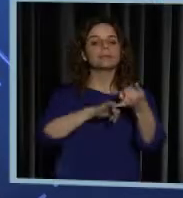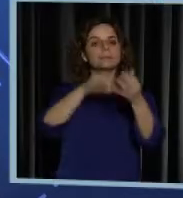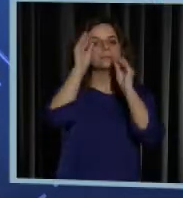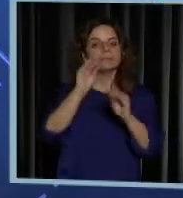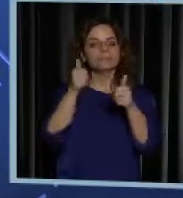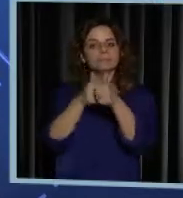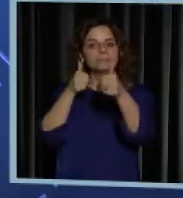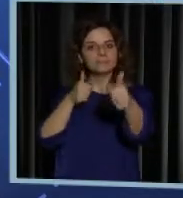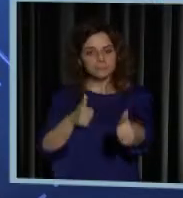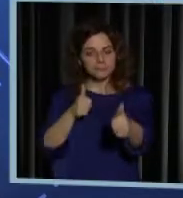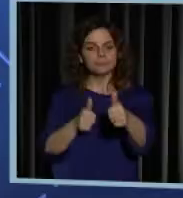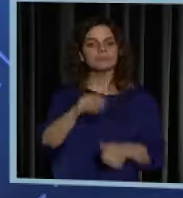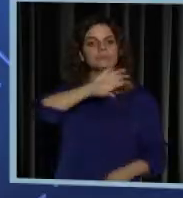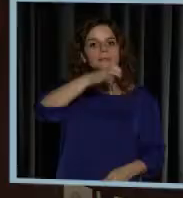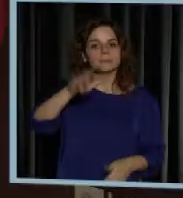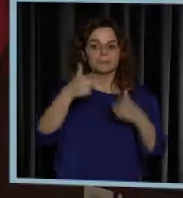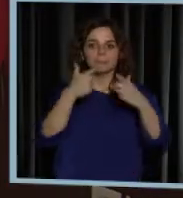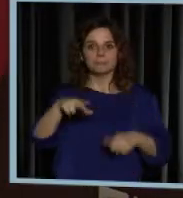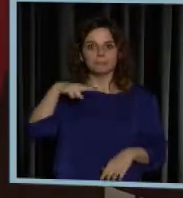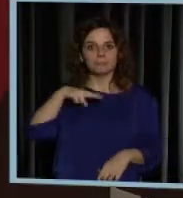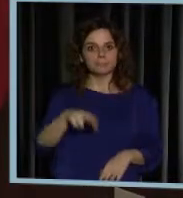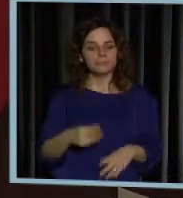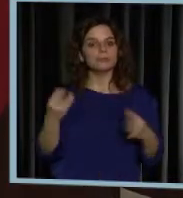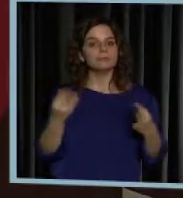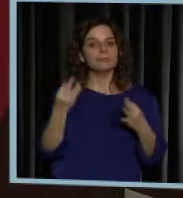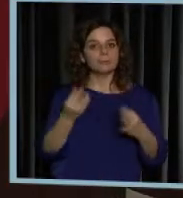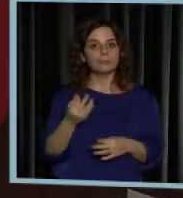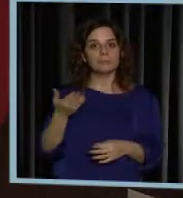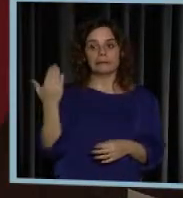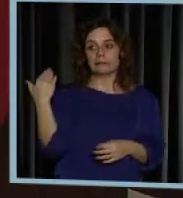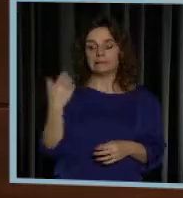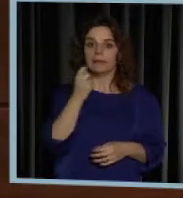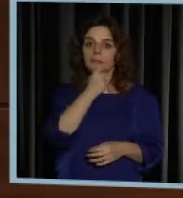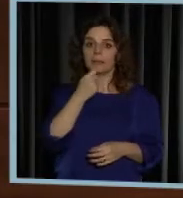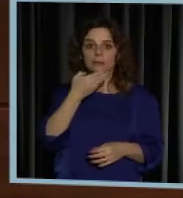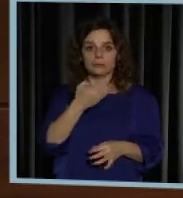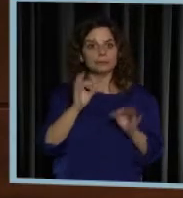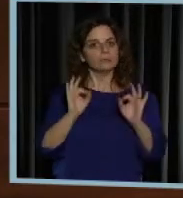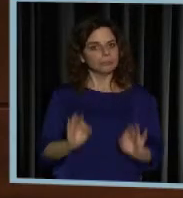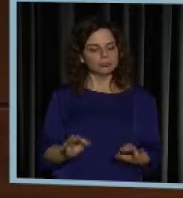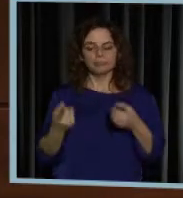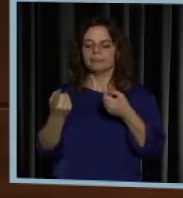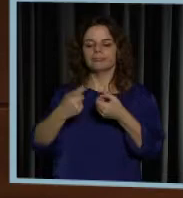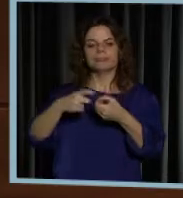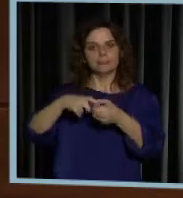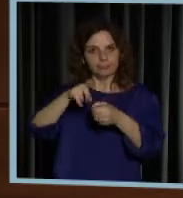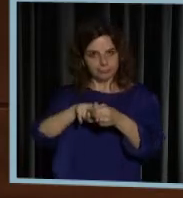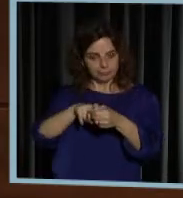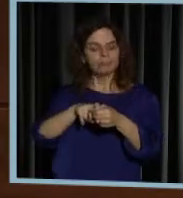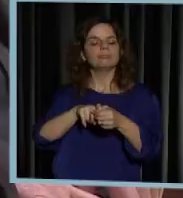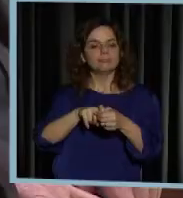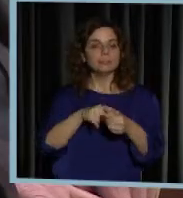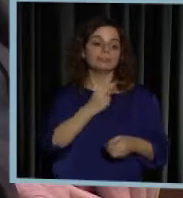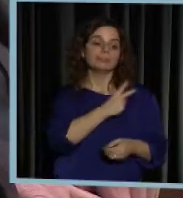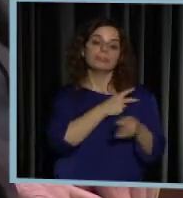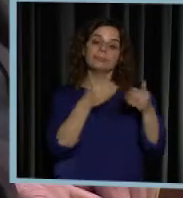A Associação de Educação à Distância dos Países de Língua Portuguesa foi constituída no passado dia 7 de maio. É uma parceria